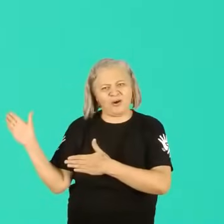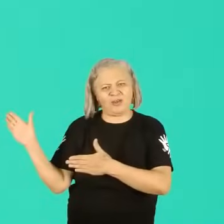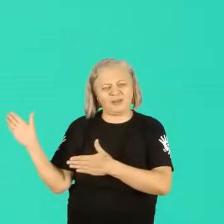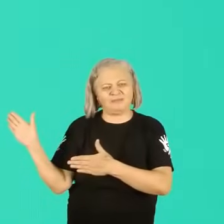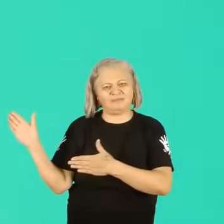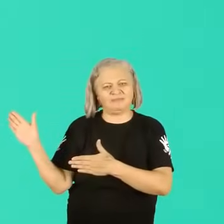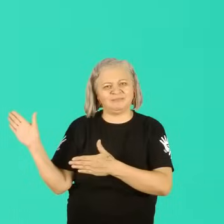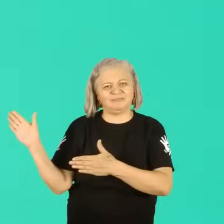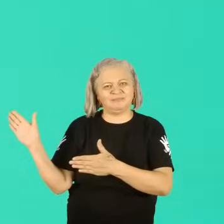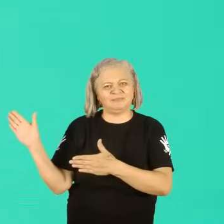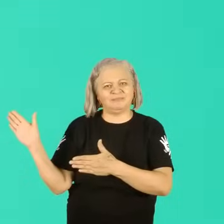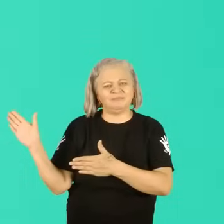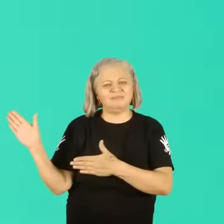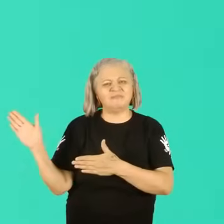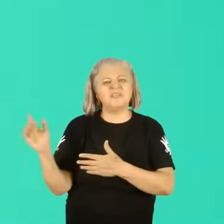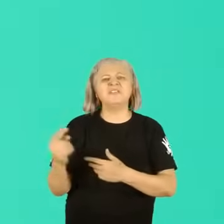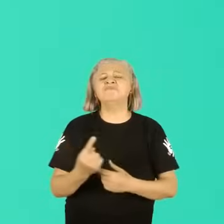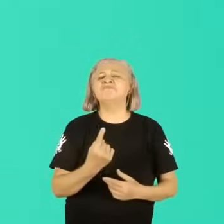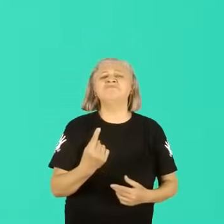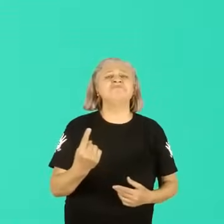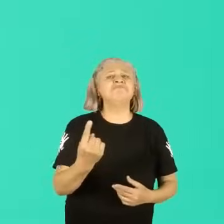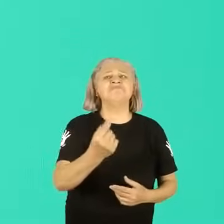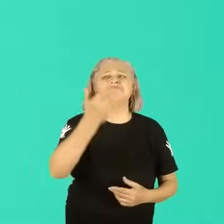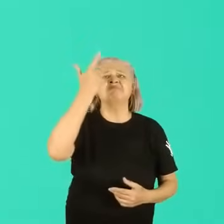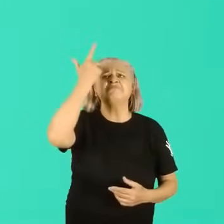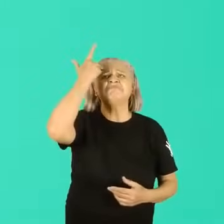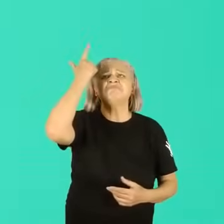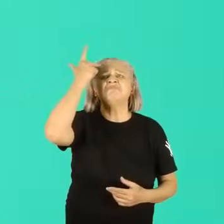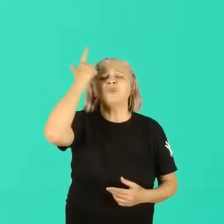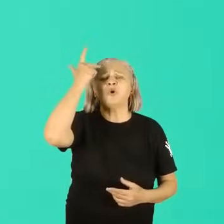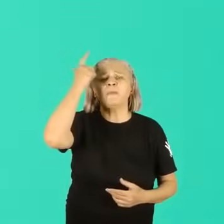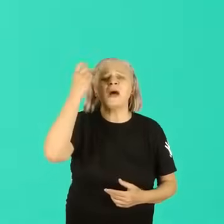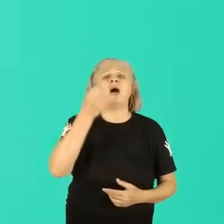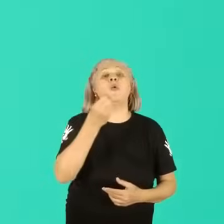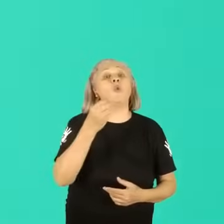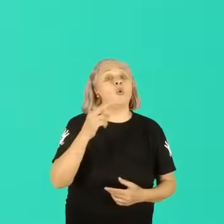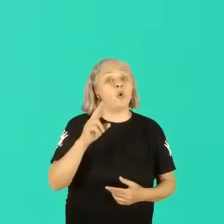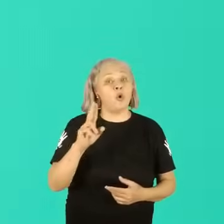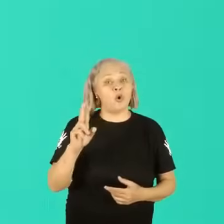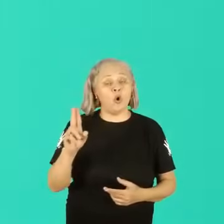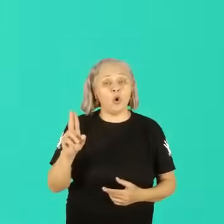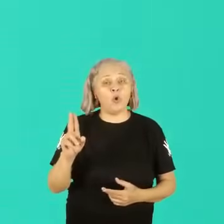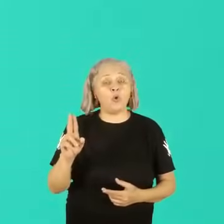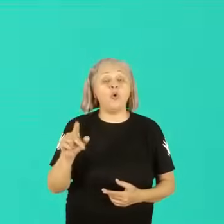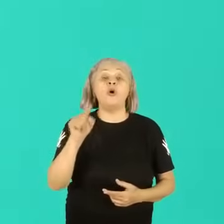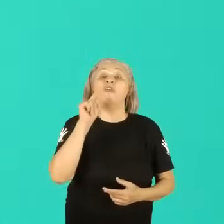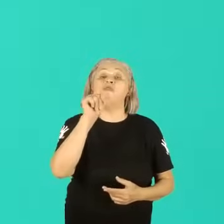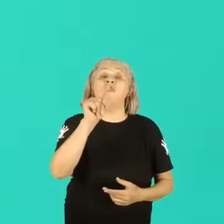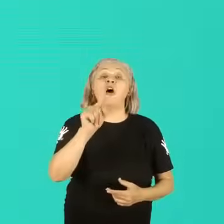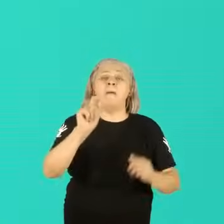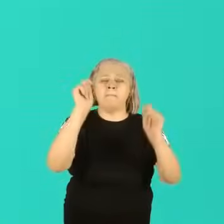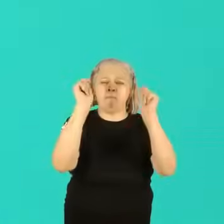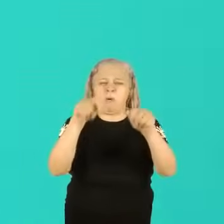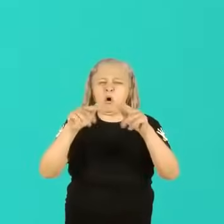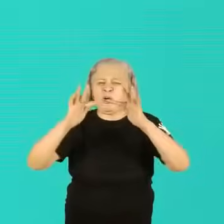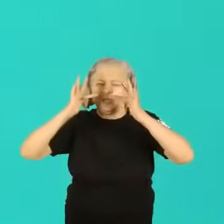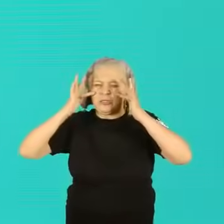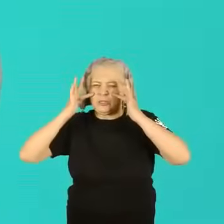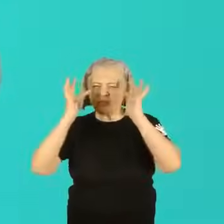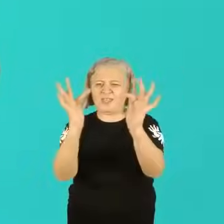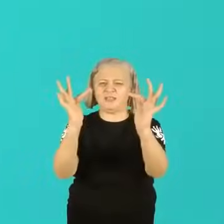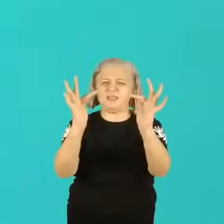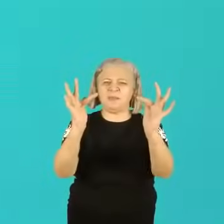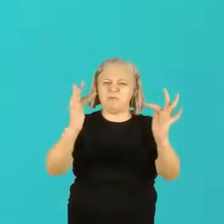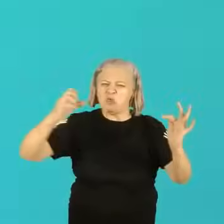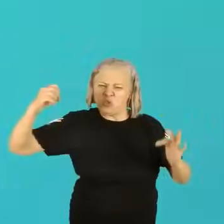mais um no meio da multidão. Você pode sair daqui com o maior testemunho que você já experimentou na sua vida.